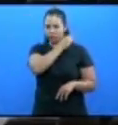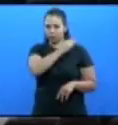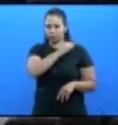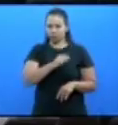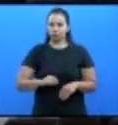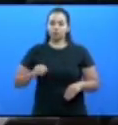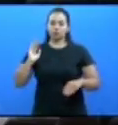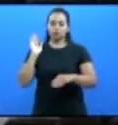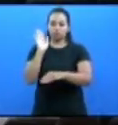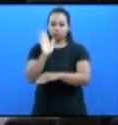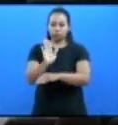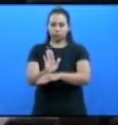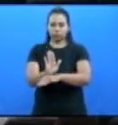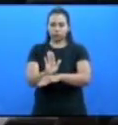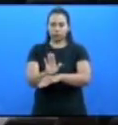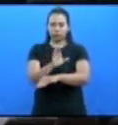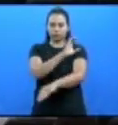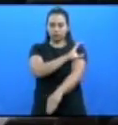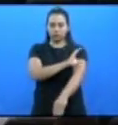de Cultura